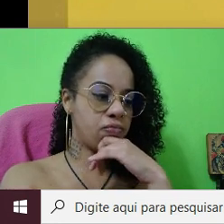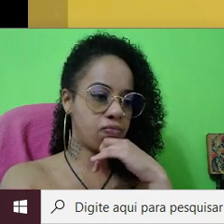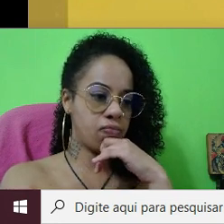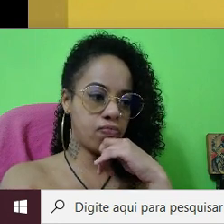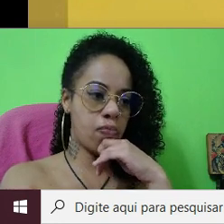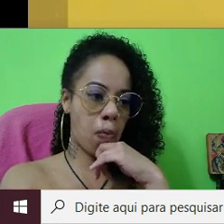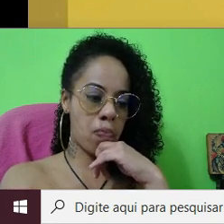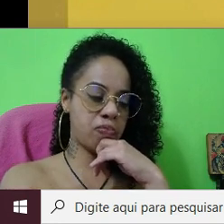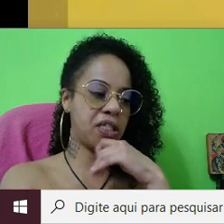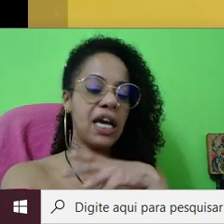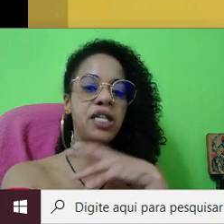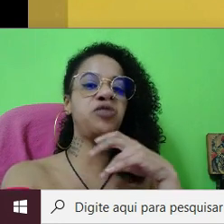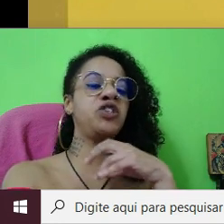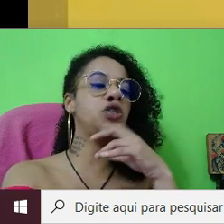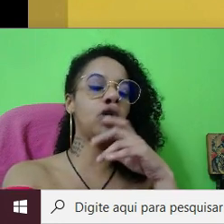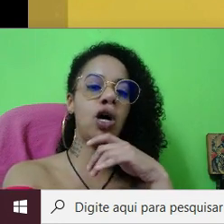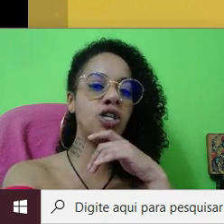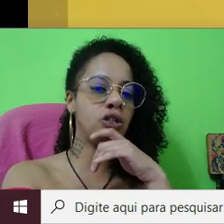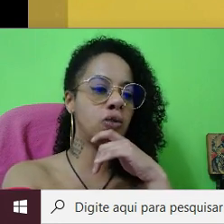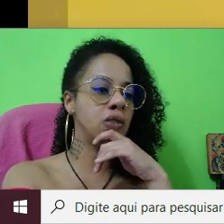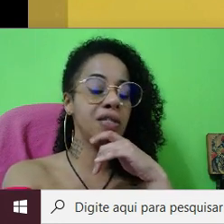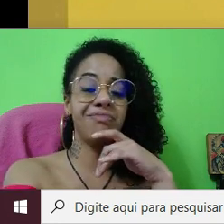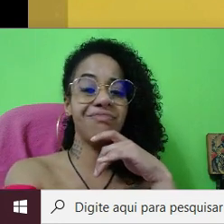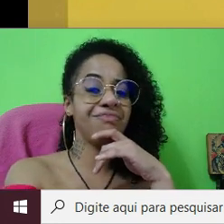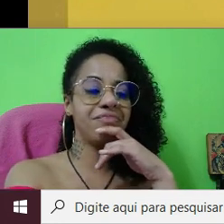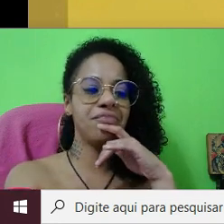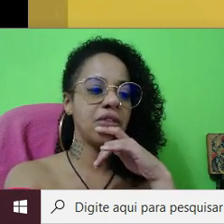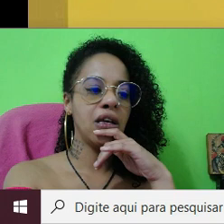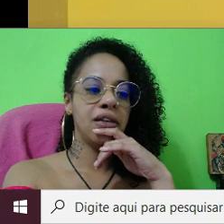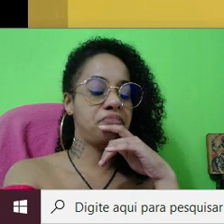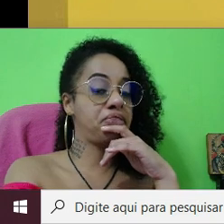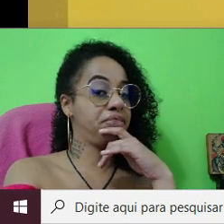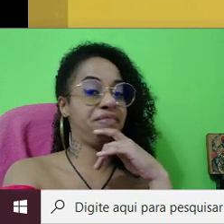enfim seres fisiológicos